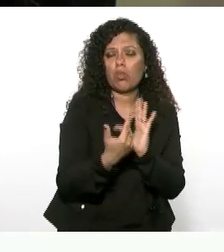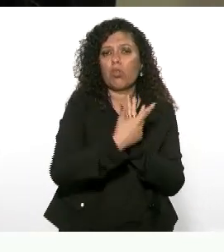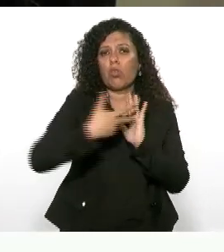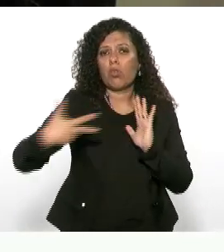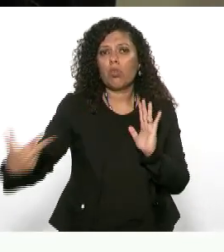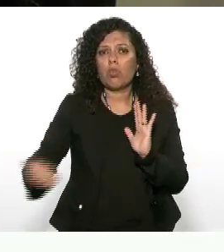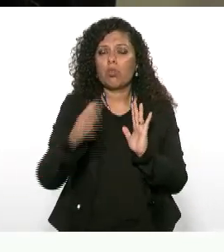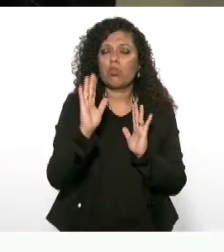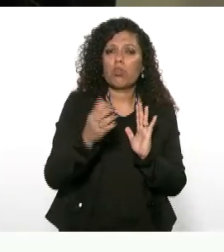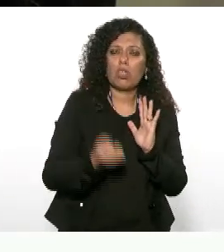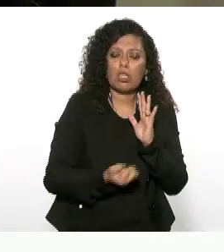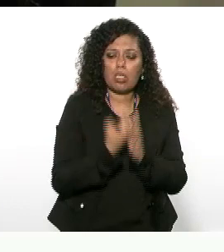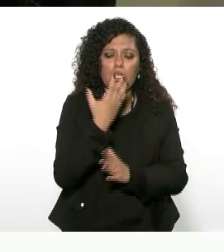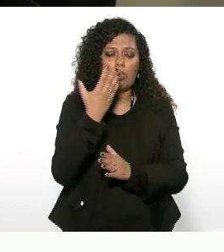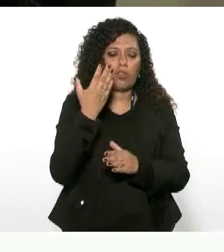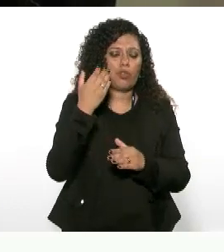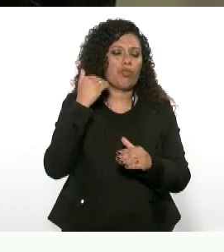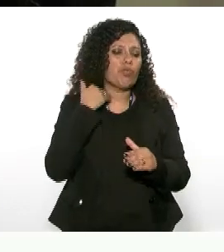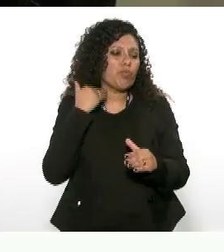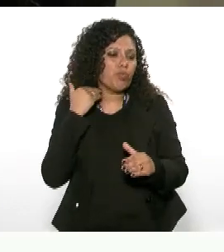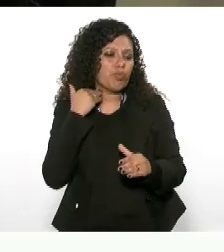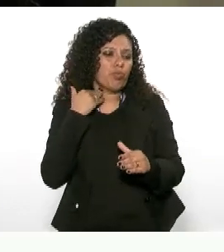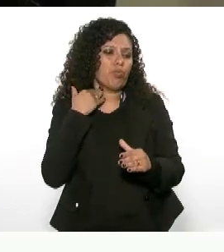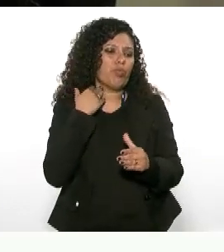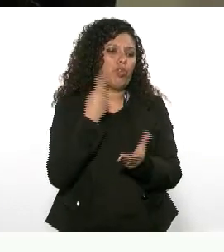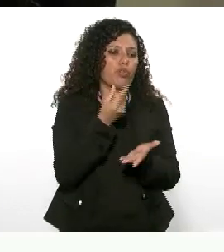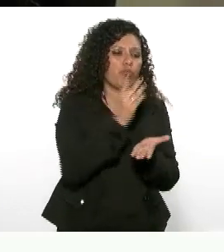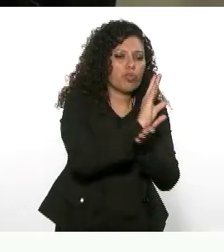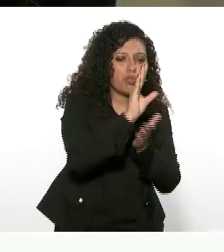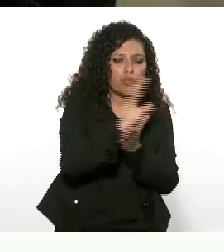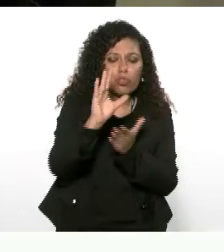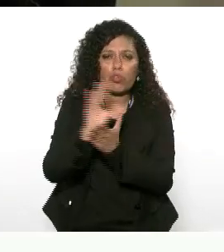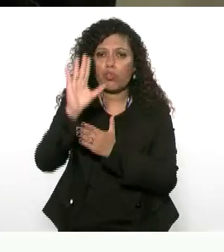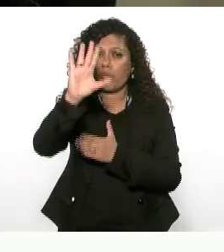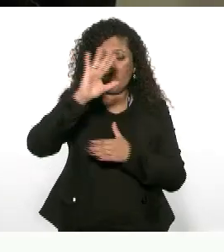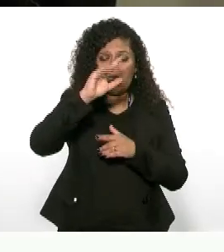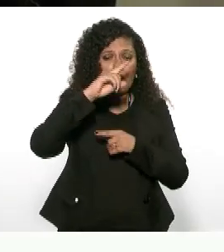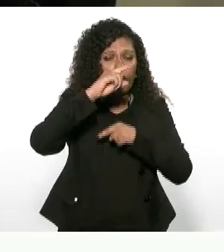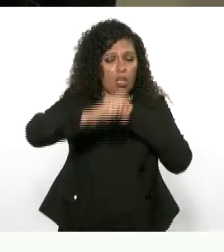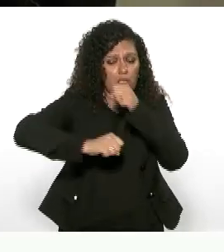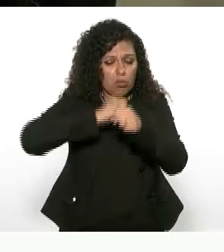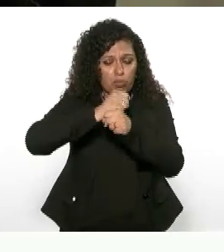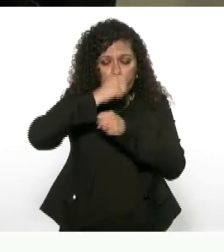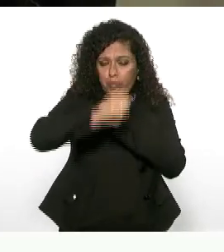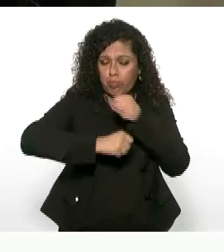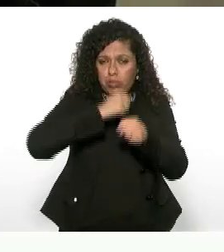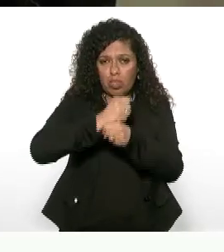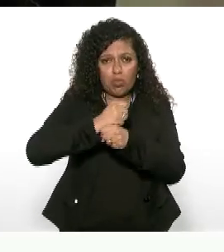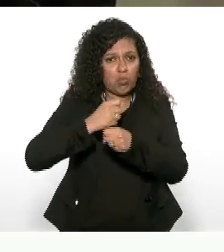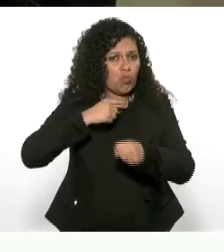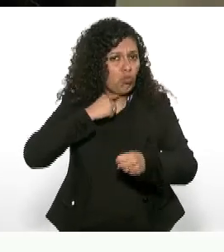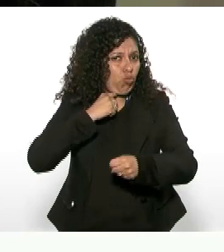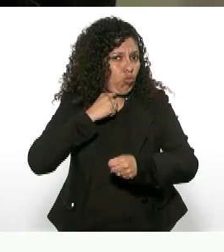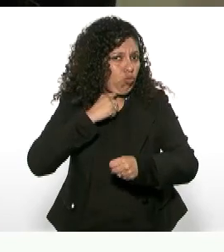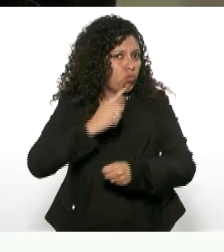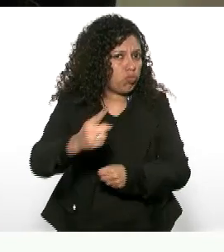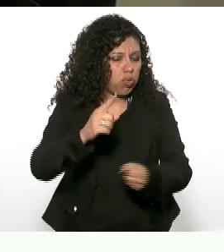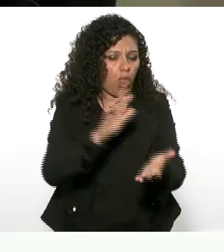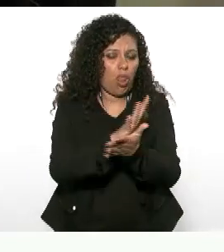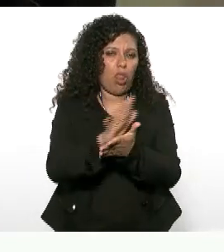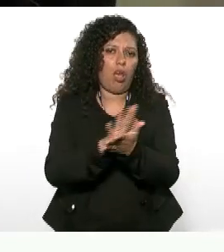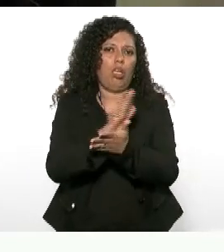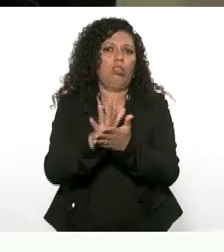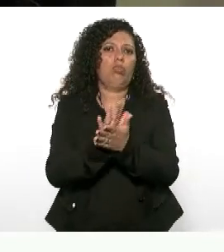a criação de alguns fundos, e que no decorrer dos anos as metas não foram alcançadas.